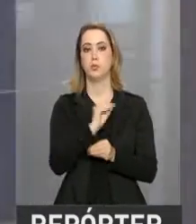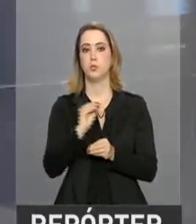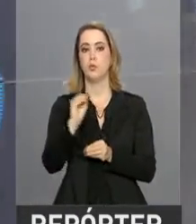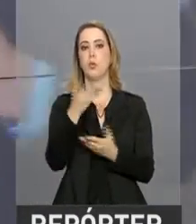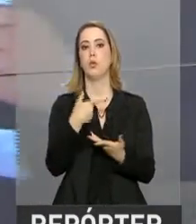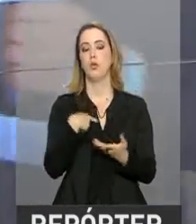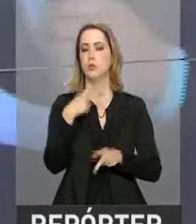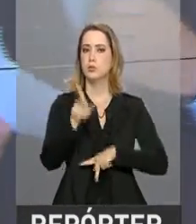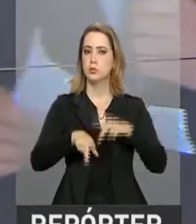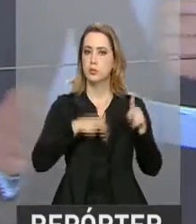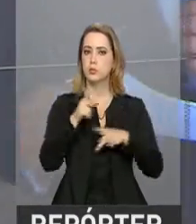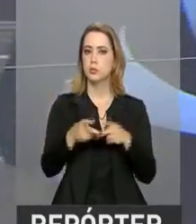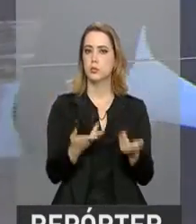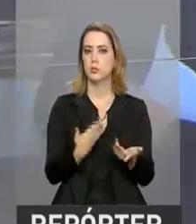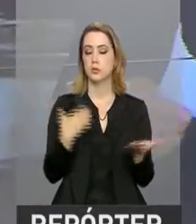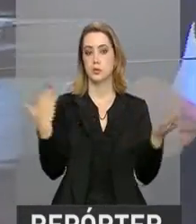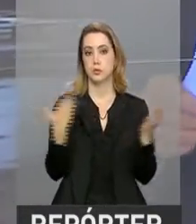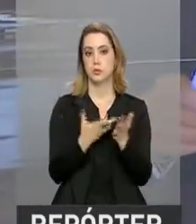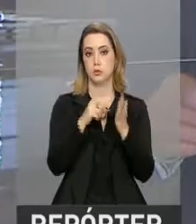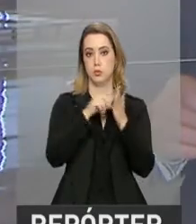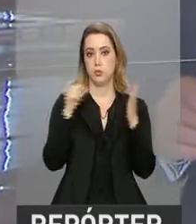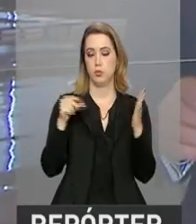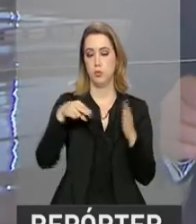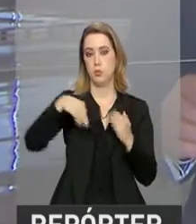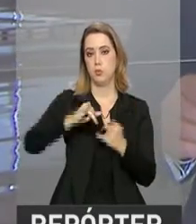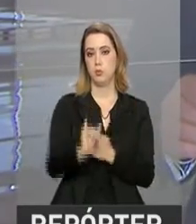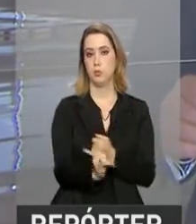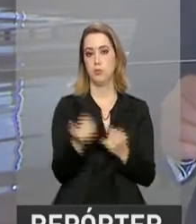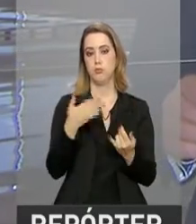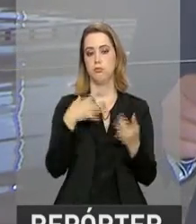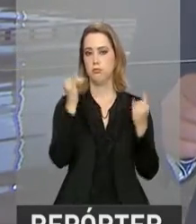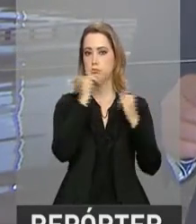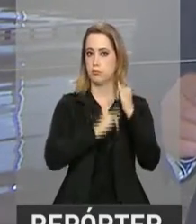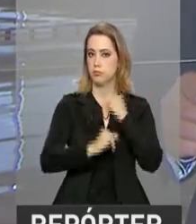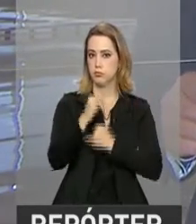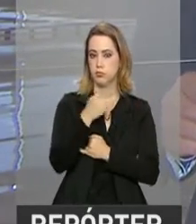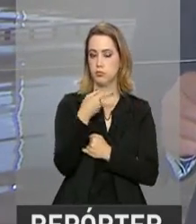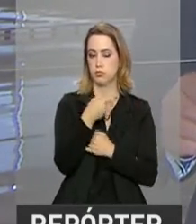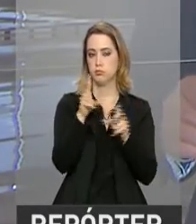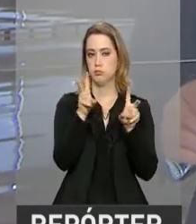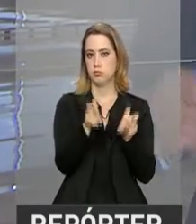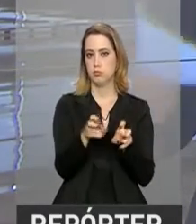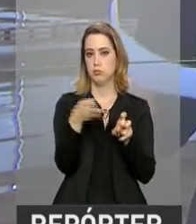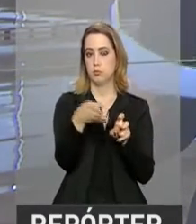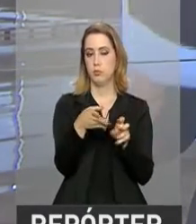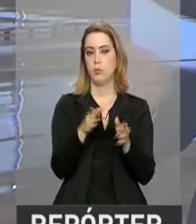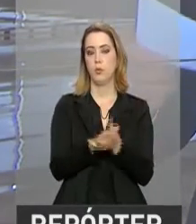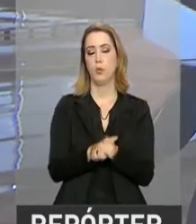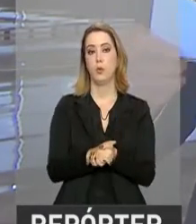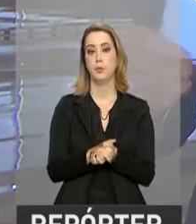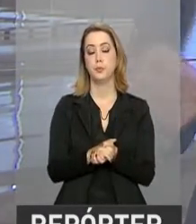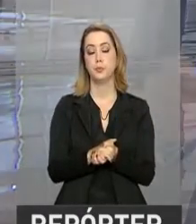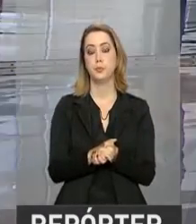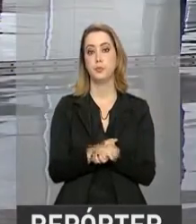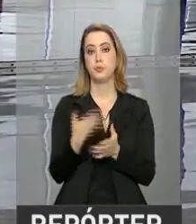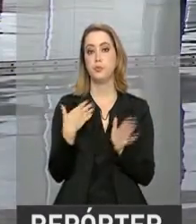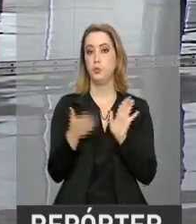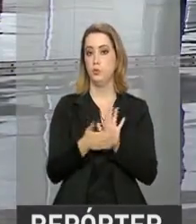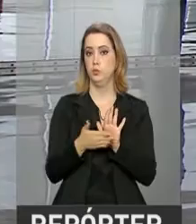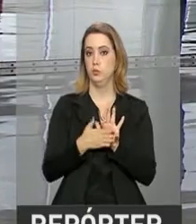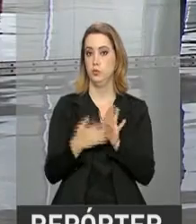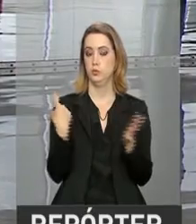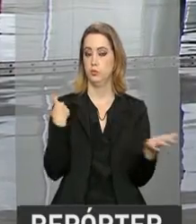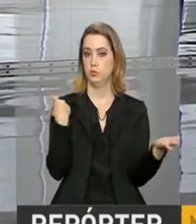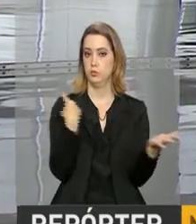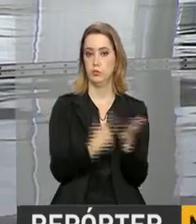repórter Ney Pereira, que está no Palácio do Planalto, e fala para a gente sobre esse assunto. Boa tarde, Ney. Boa tarde, Zé Luiz. A proposta do